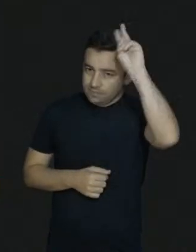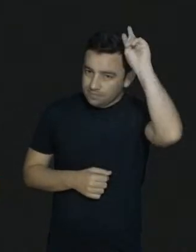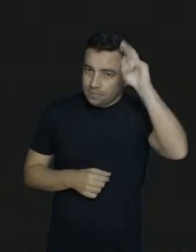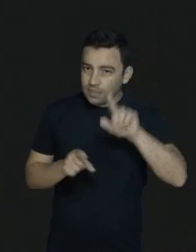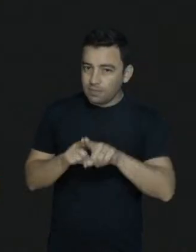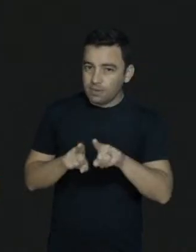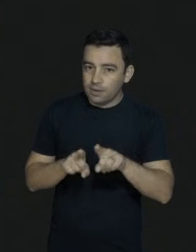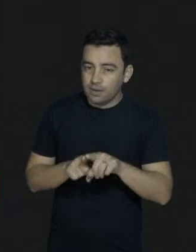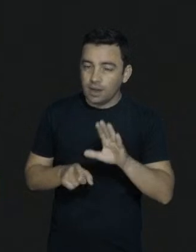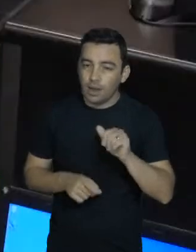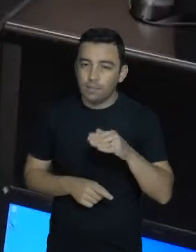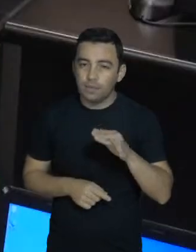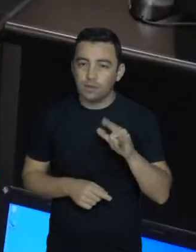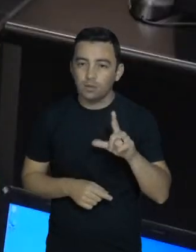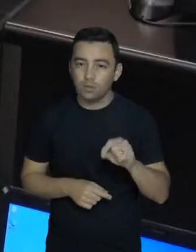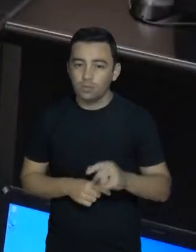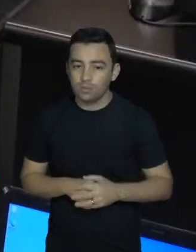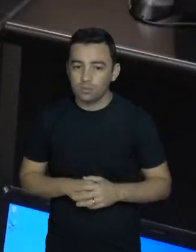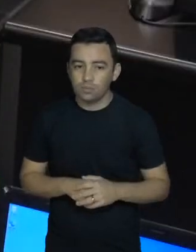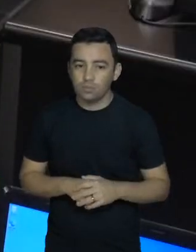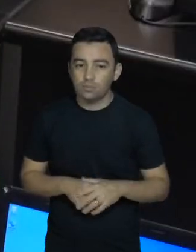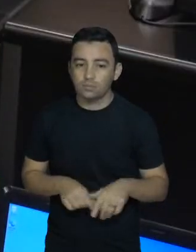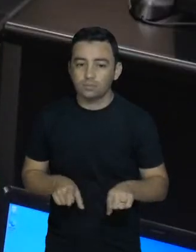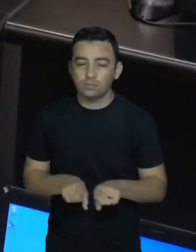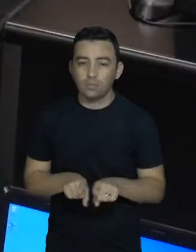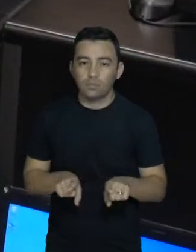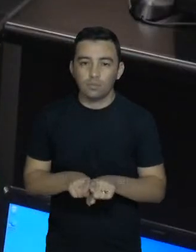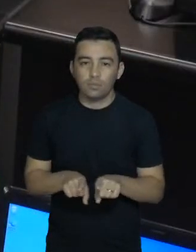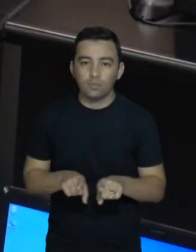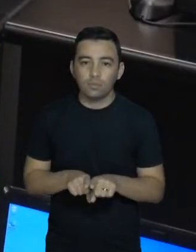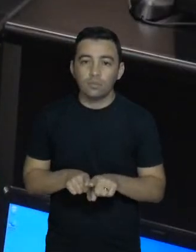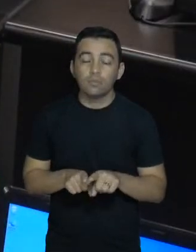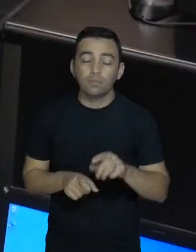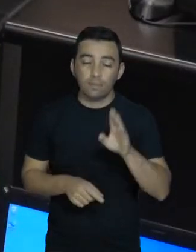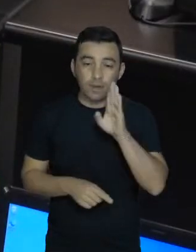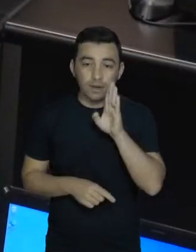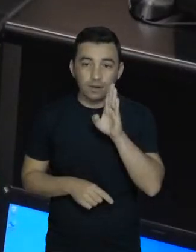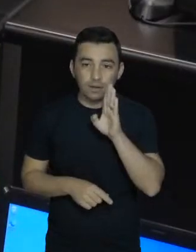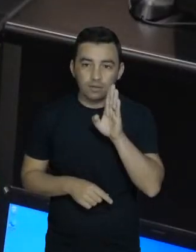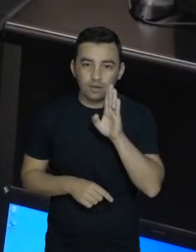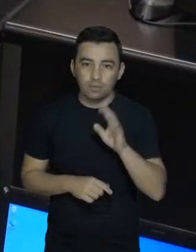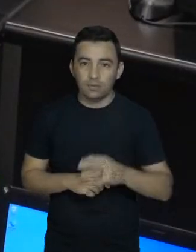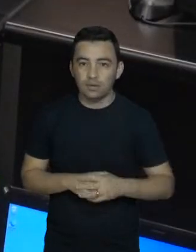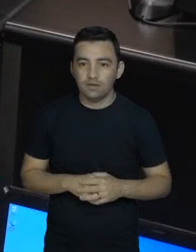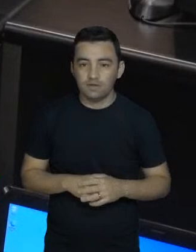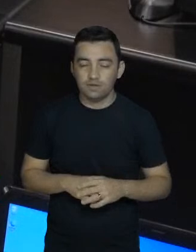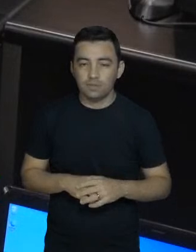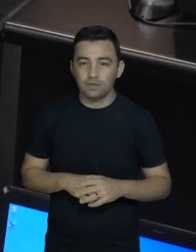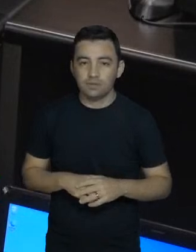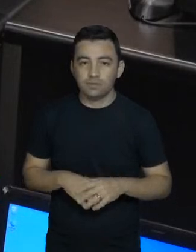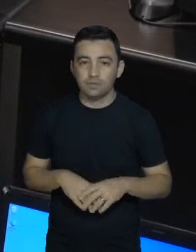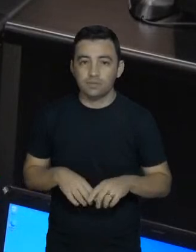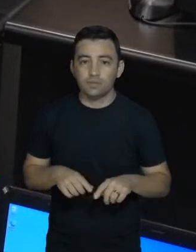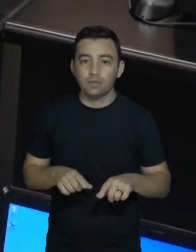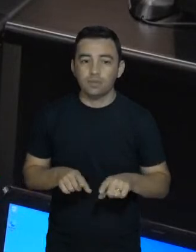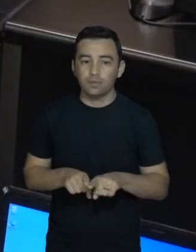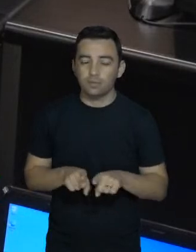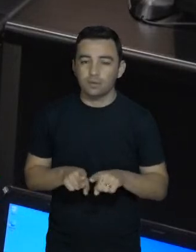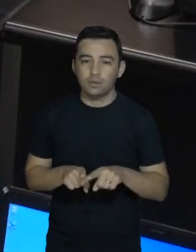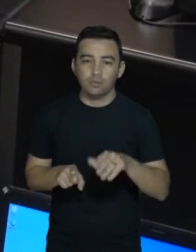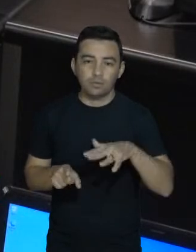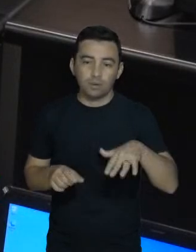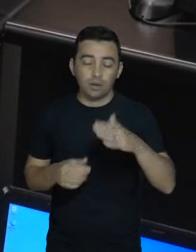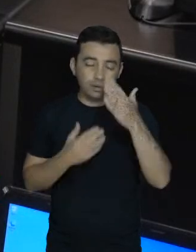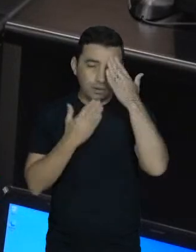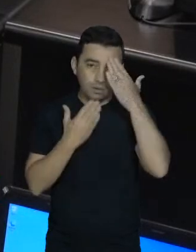martinski nos acompanha da mesma forma também Deputado Nilson Berlanda e a todos aqueles que nos assistem aprendendo a palavra aqui é de agradecer